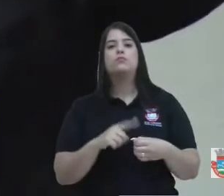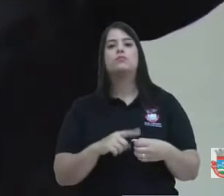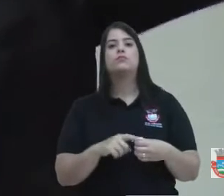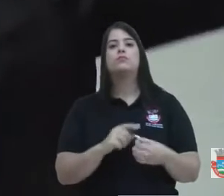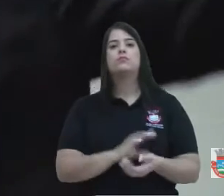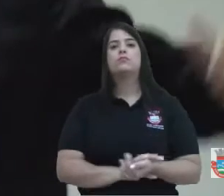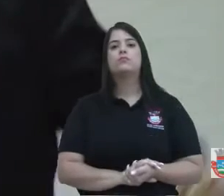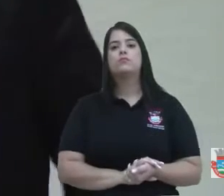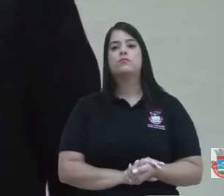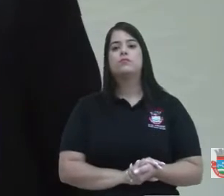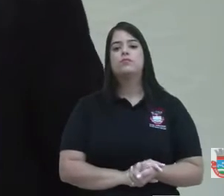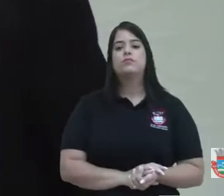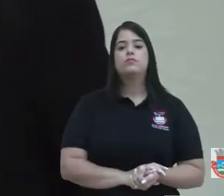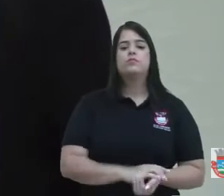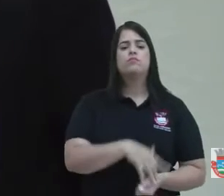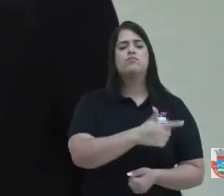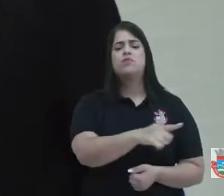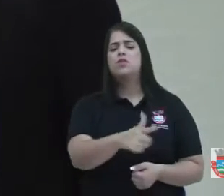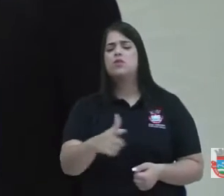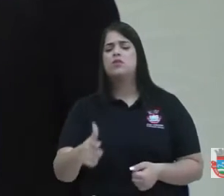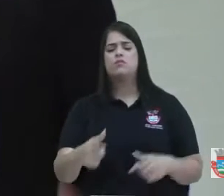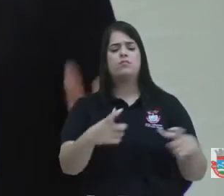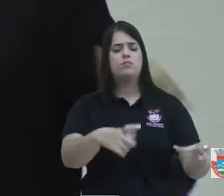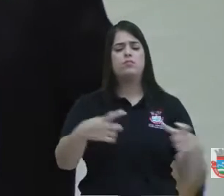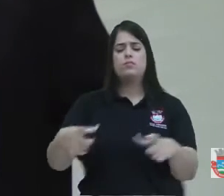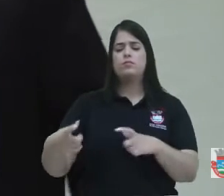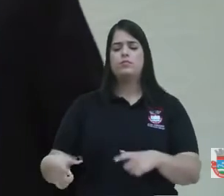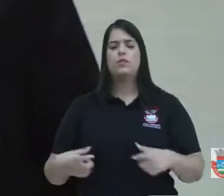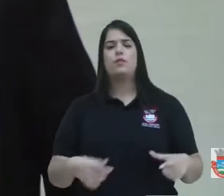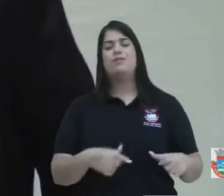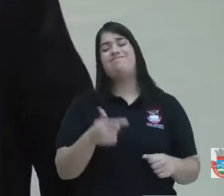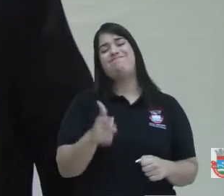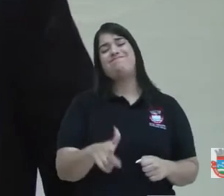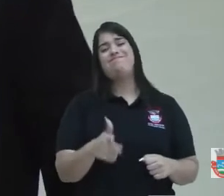em algumas localidades aí que não tinha